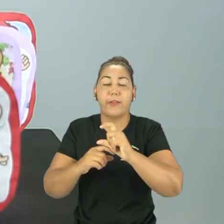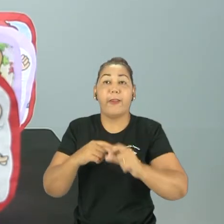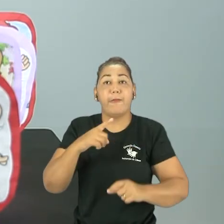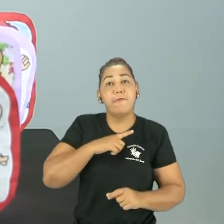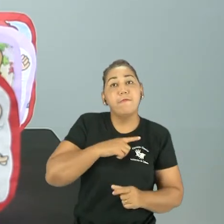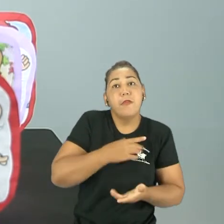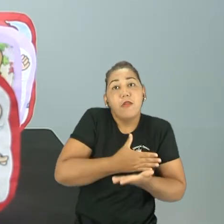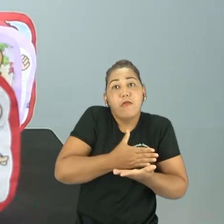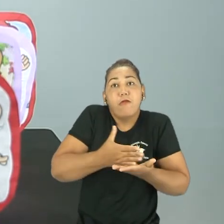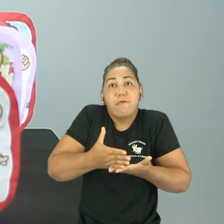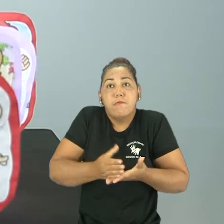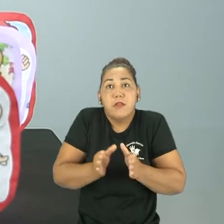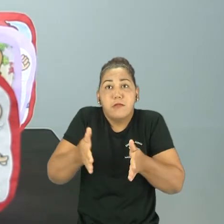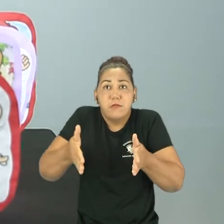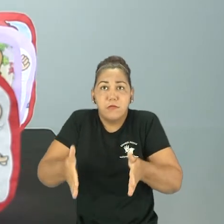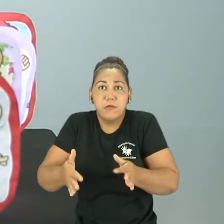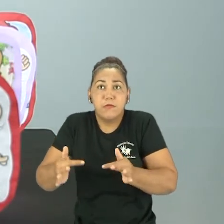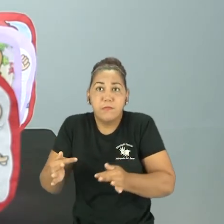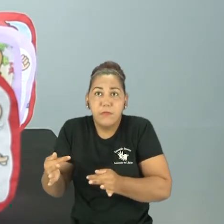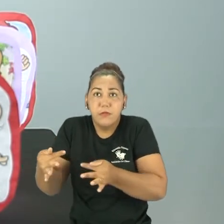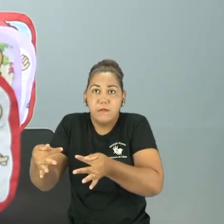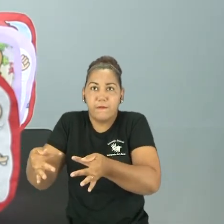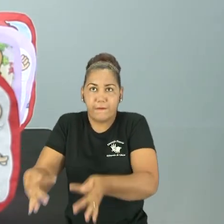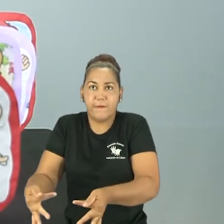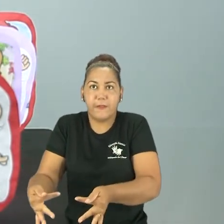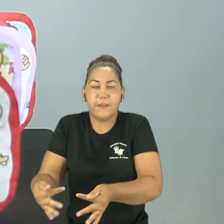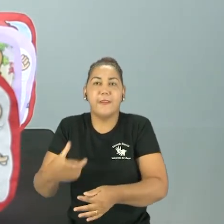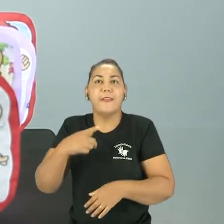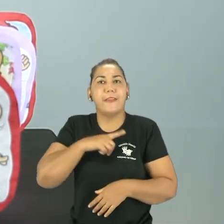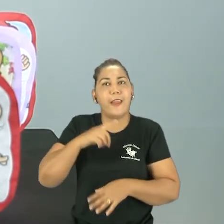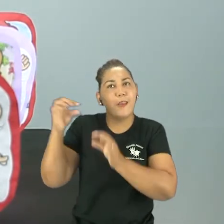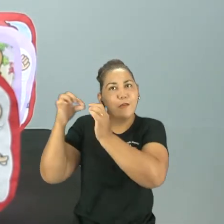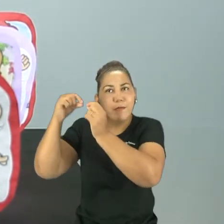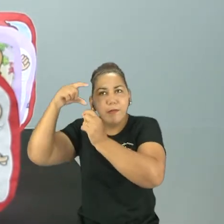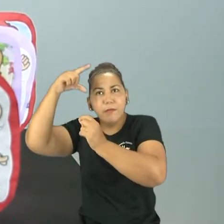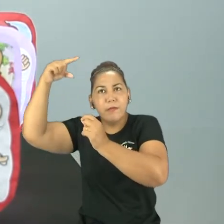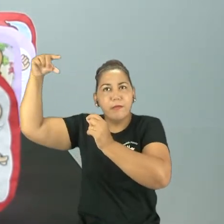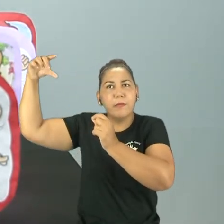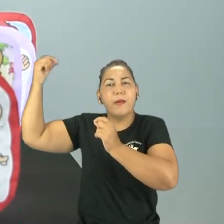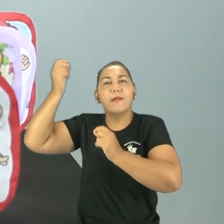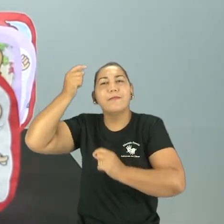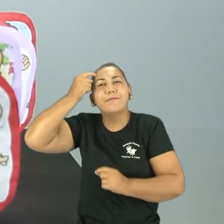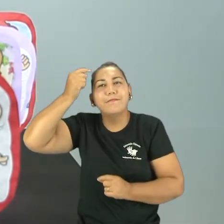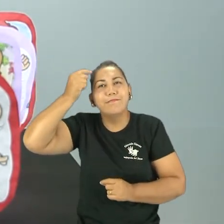meio e fim, tem os balões de fala, né? Os balões de pensamentos, os